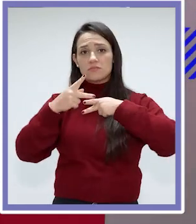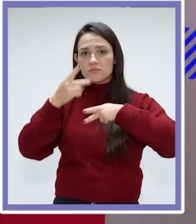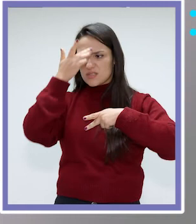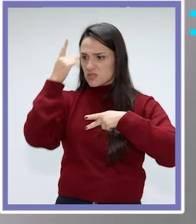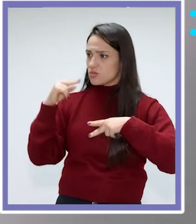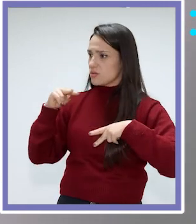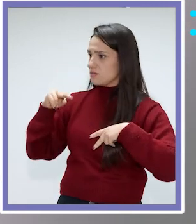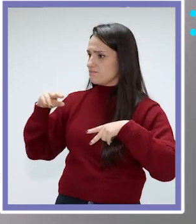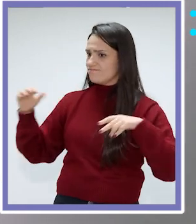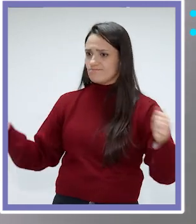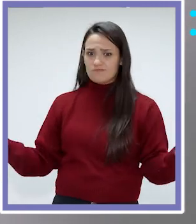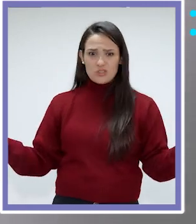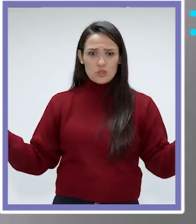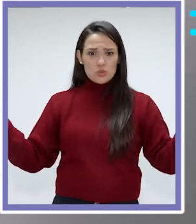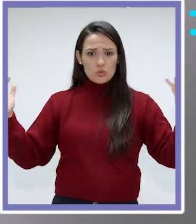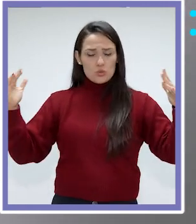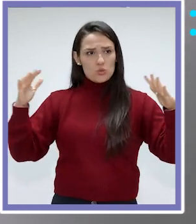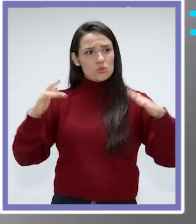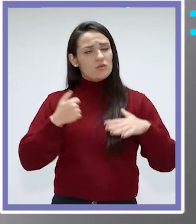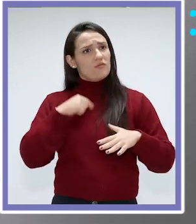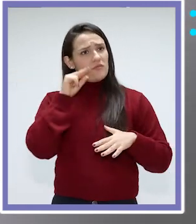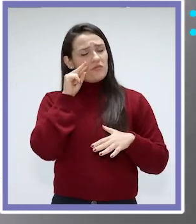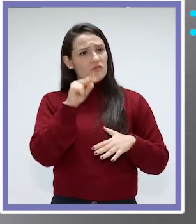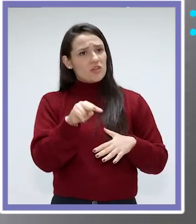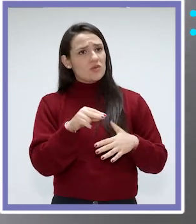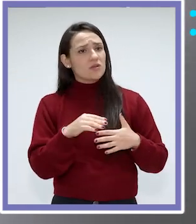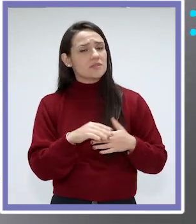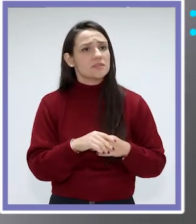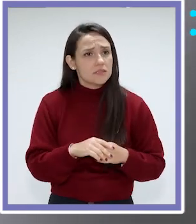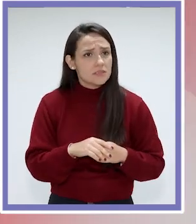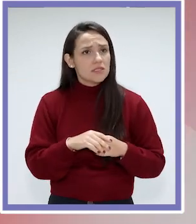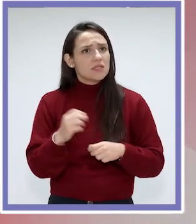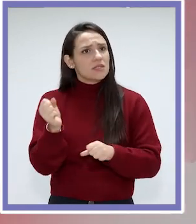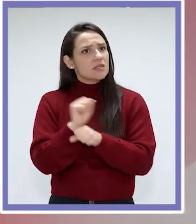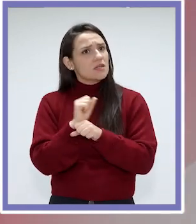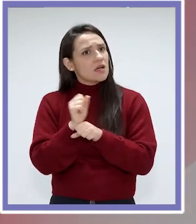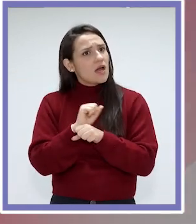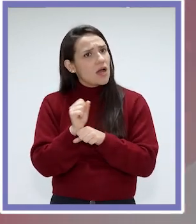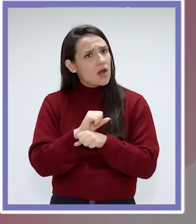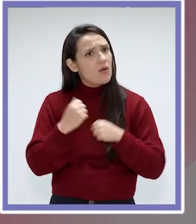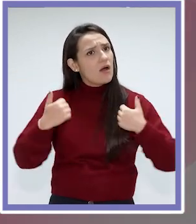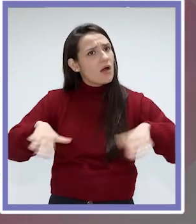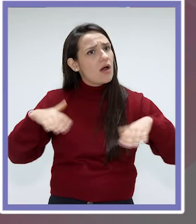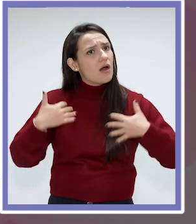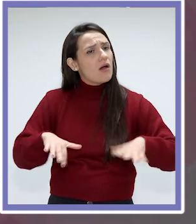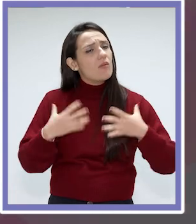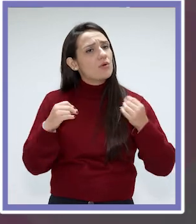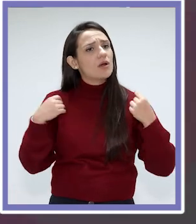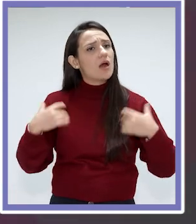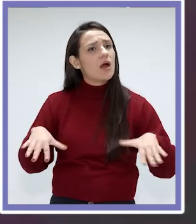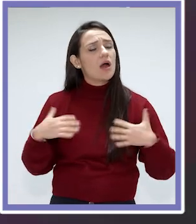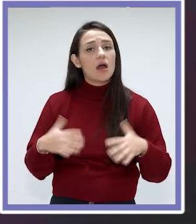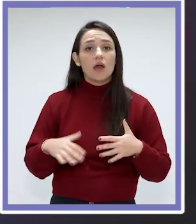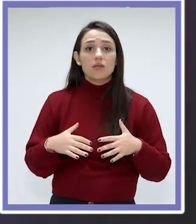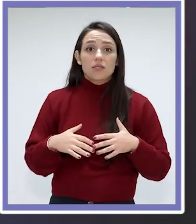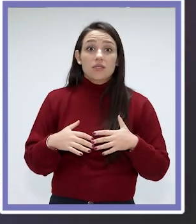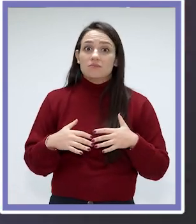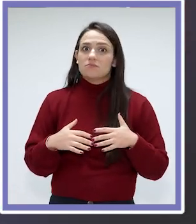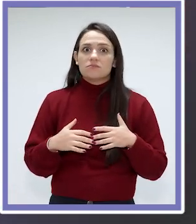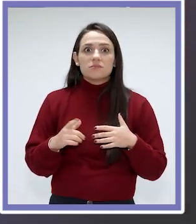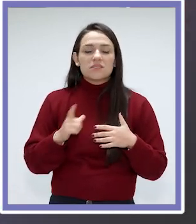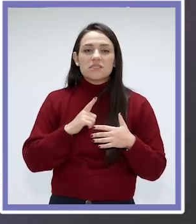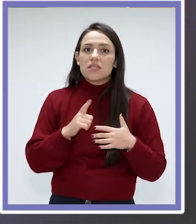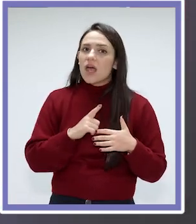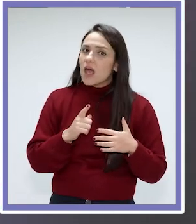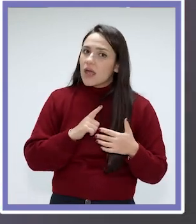estavam acostumadas a ver uma quantidade de carros trafegando naquele lugar.